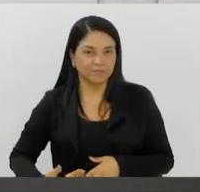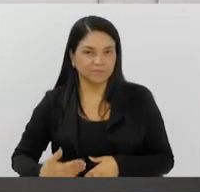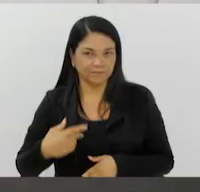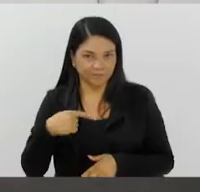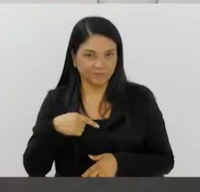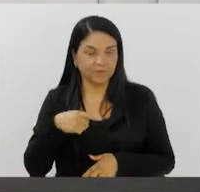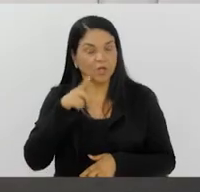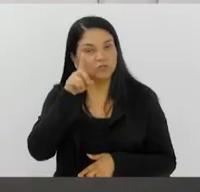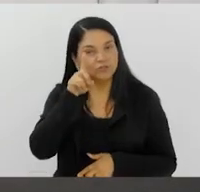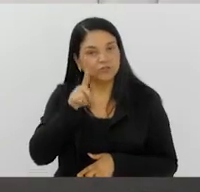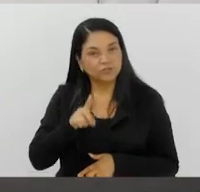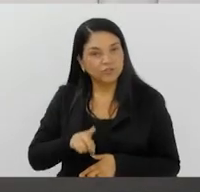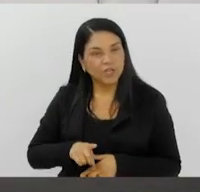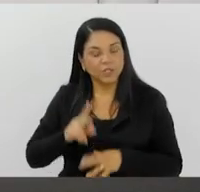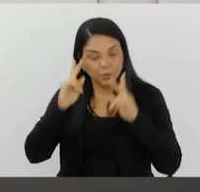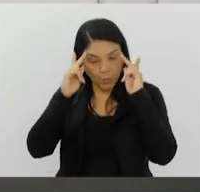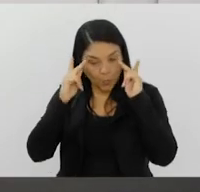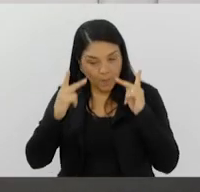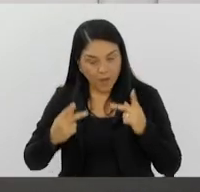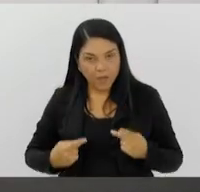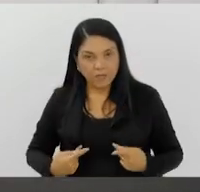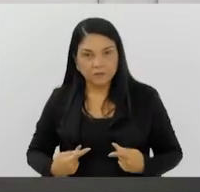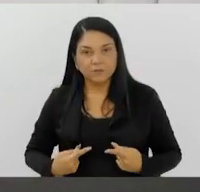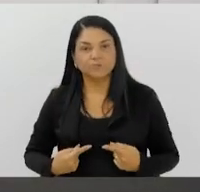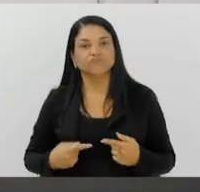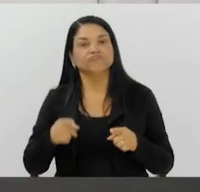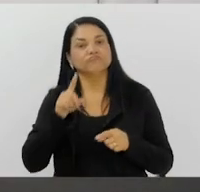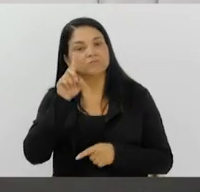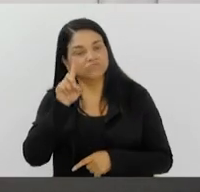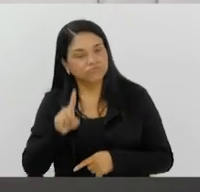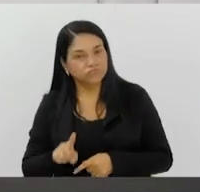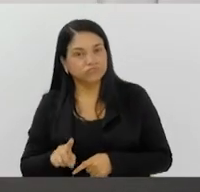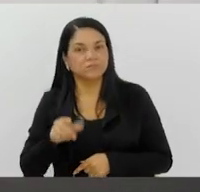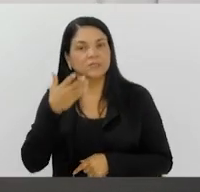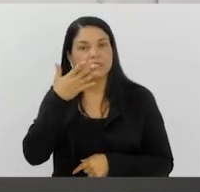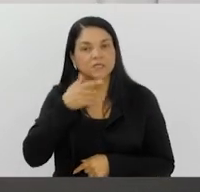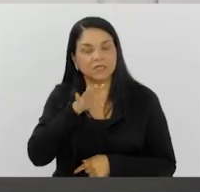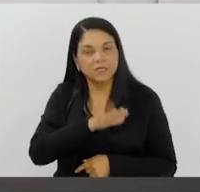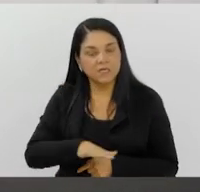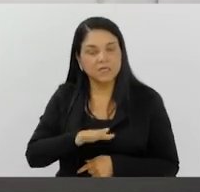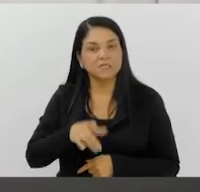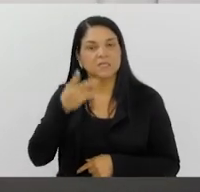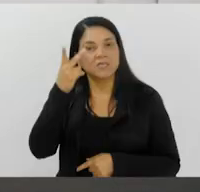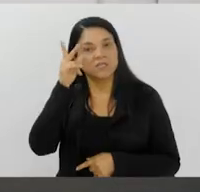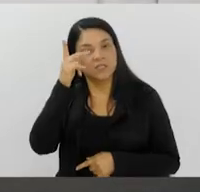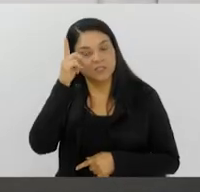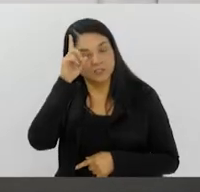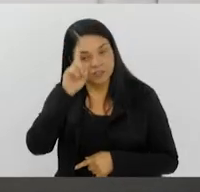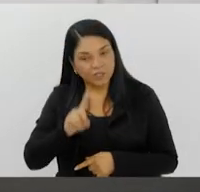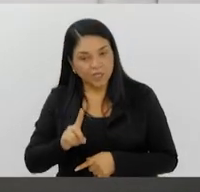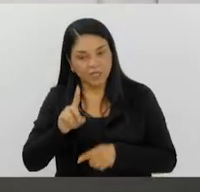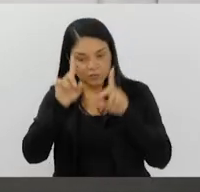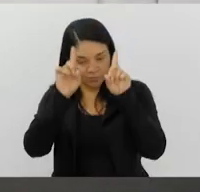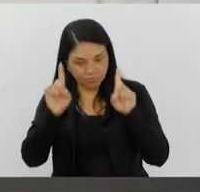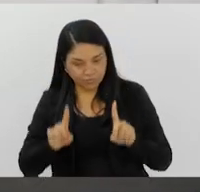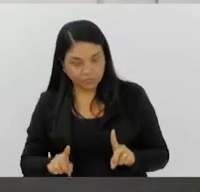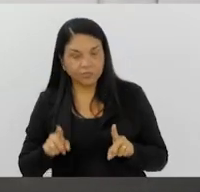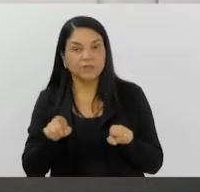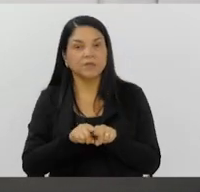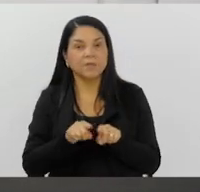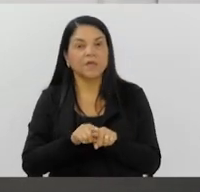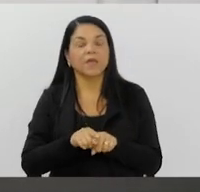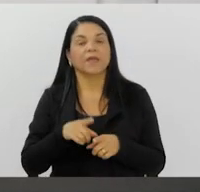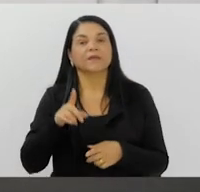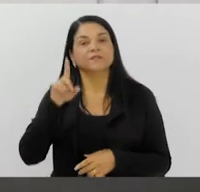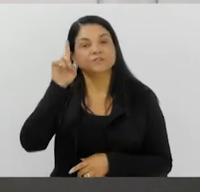direito da mulher é direito da criança é direito da pessoa com deficiente isso foi transformado em direitos dos manos como se a